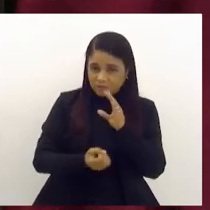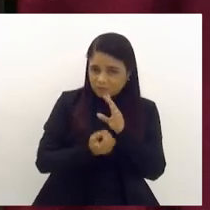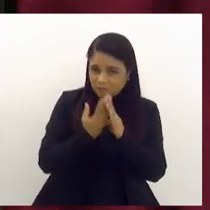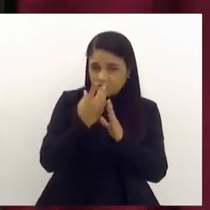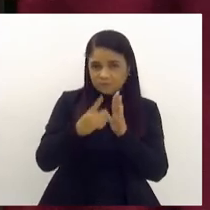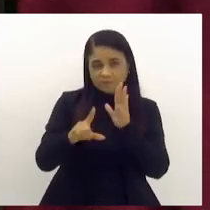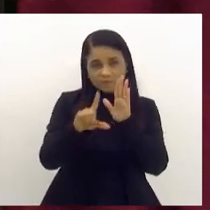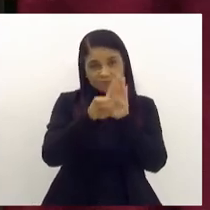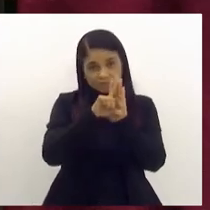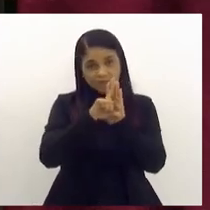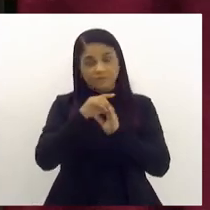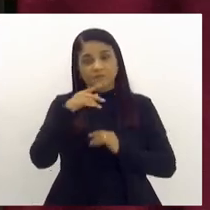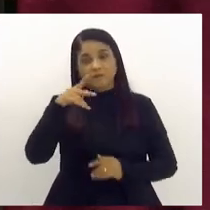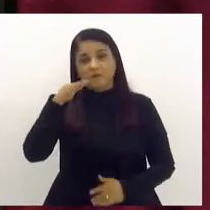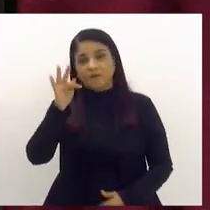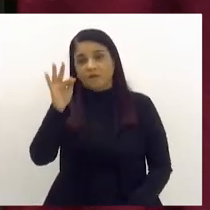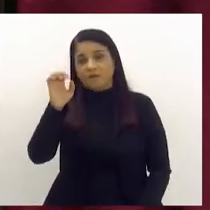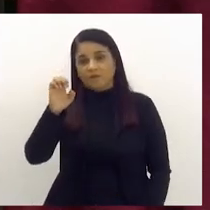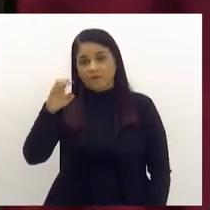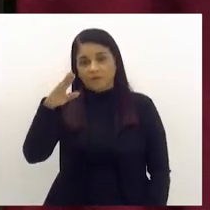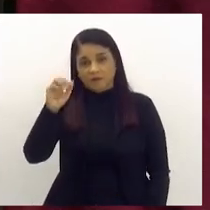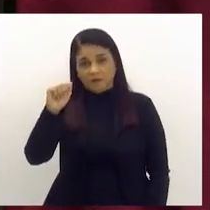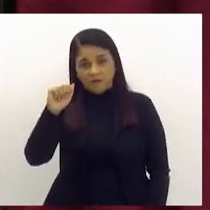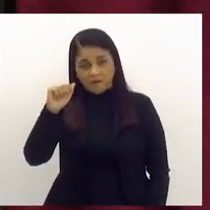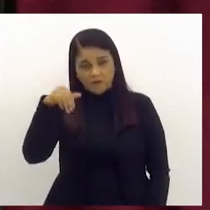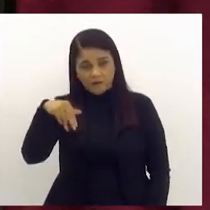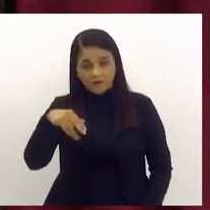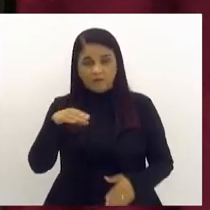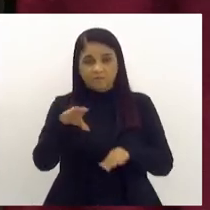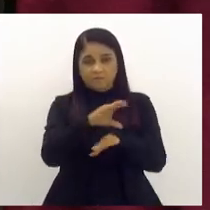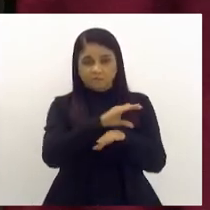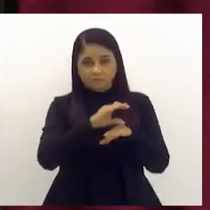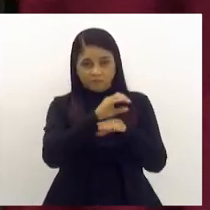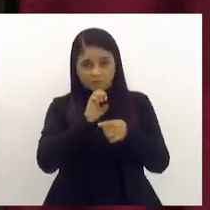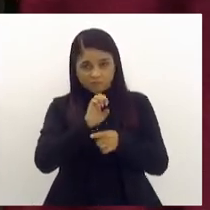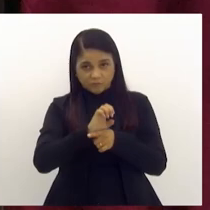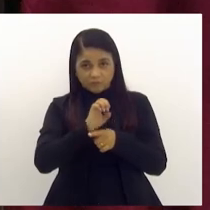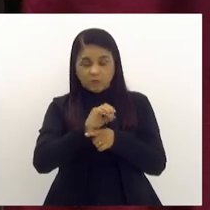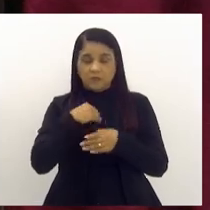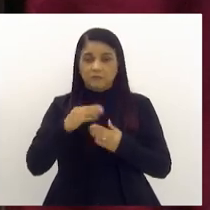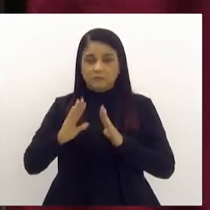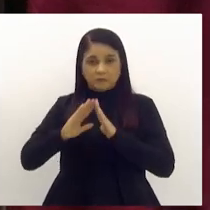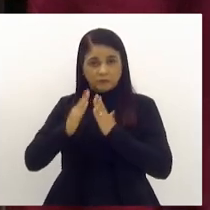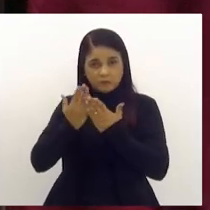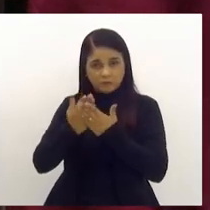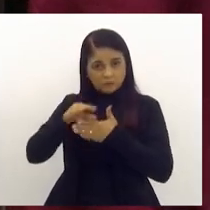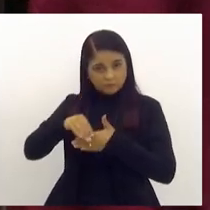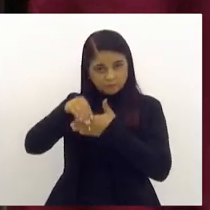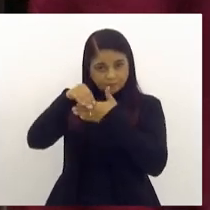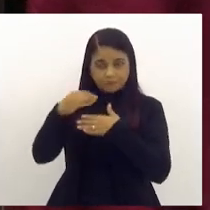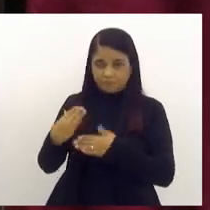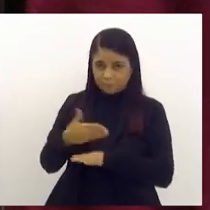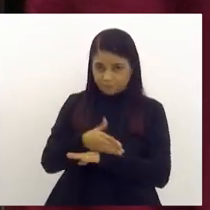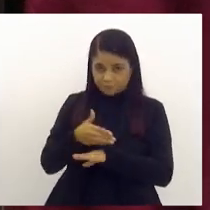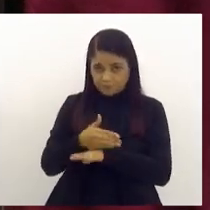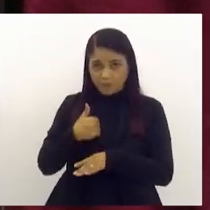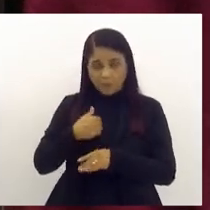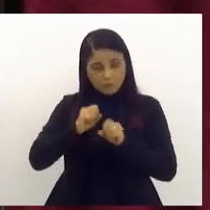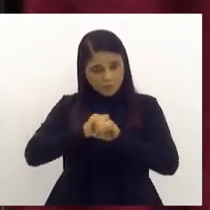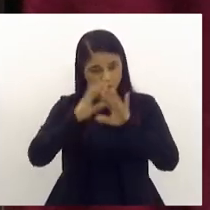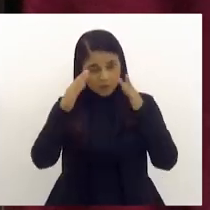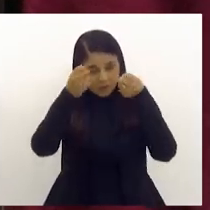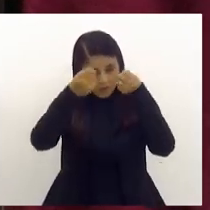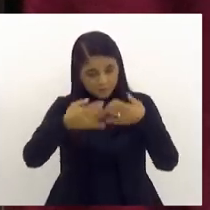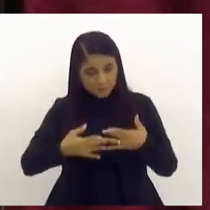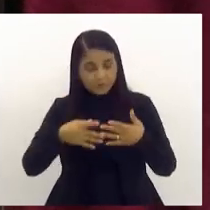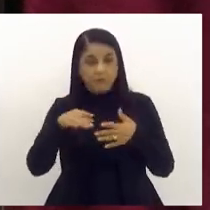do FECAM na Constituição Estadual e participei do Colégio de Líderes. Então, dá um rápido esclarecimento. Nós acordamos no